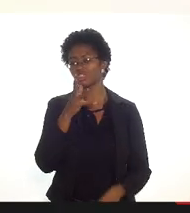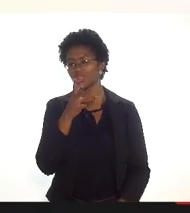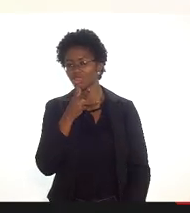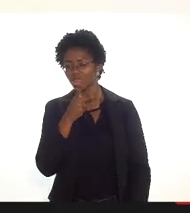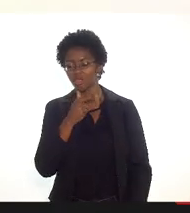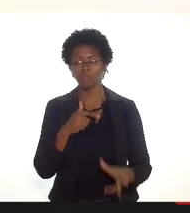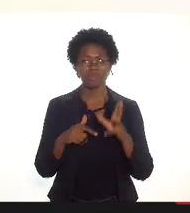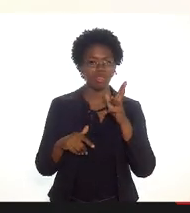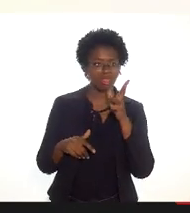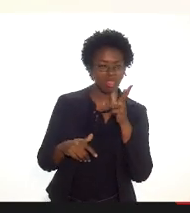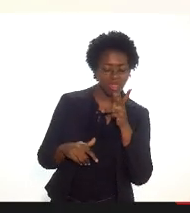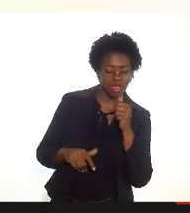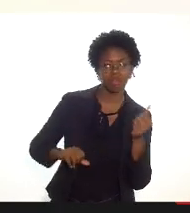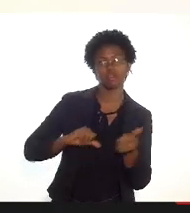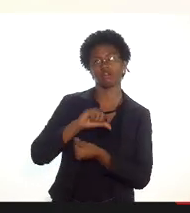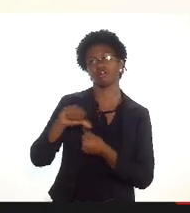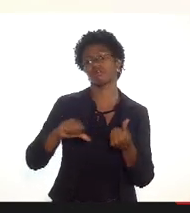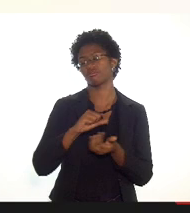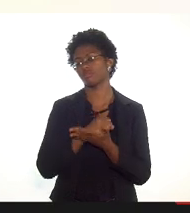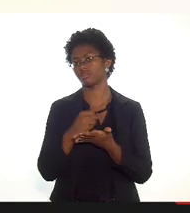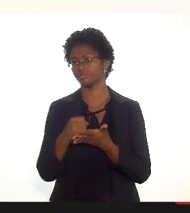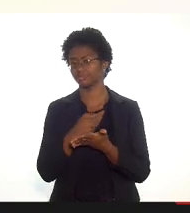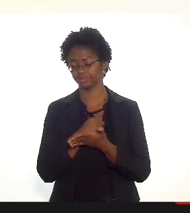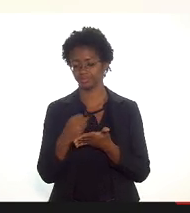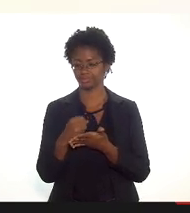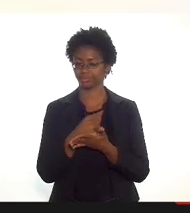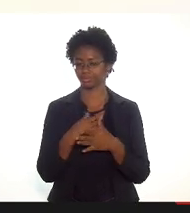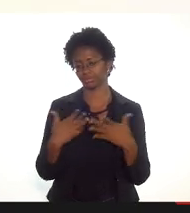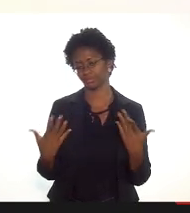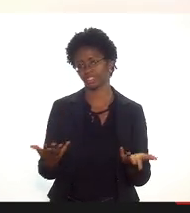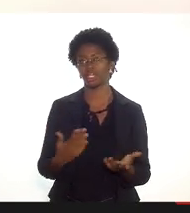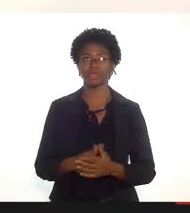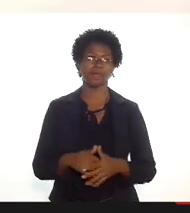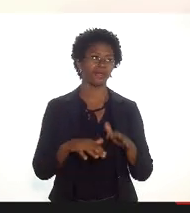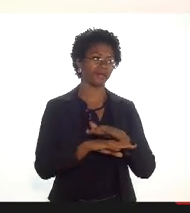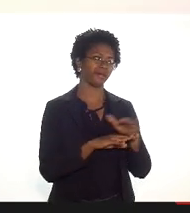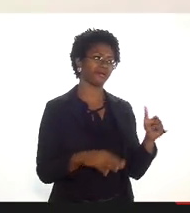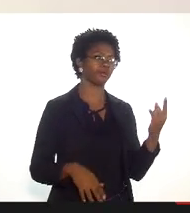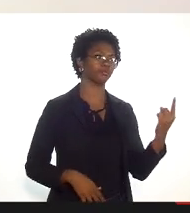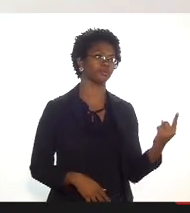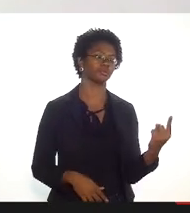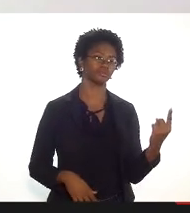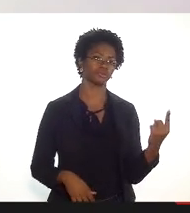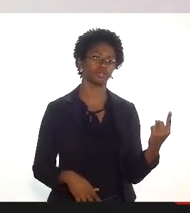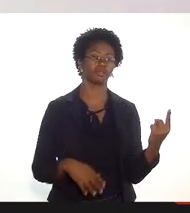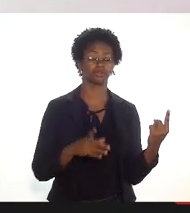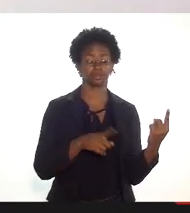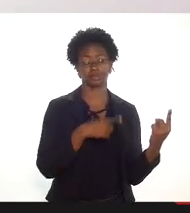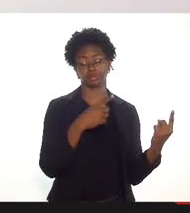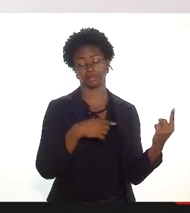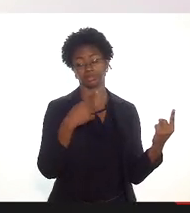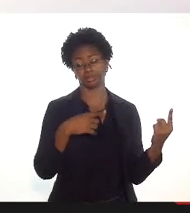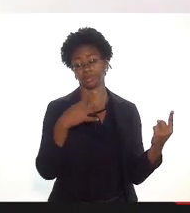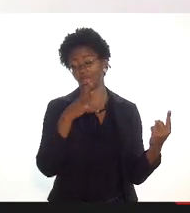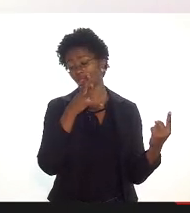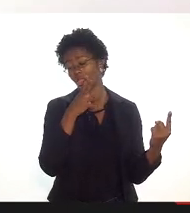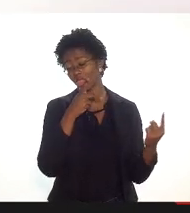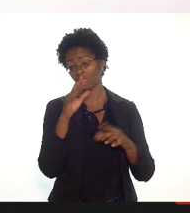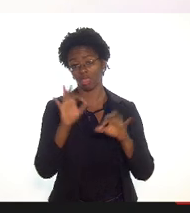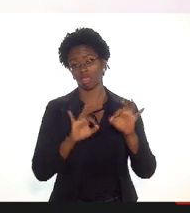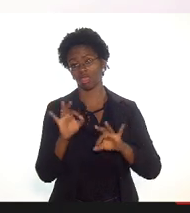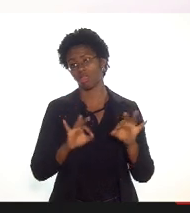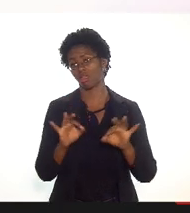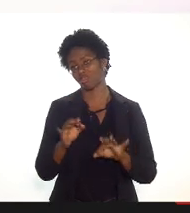renovar, né, os contratos, e aí deixam vencer um, aí depois ficam um tempão organizando um